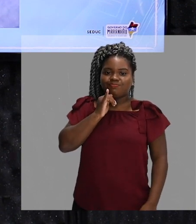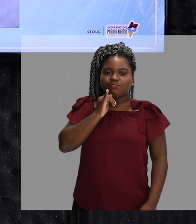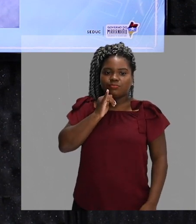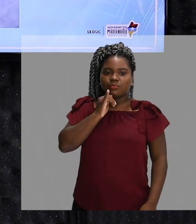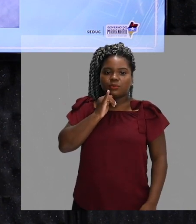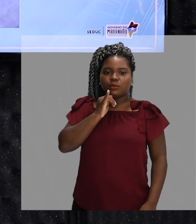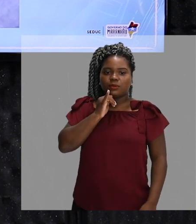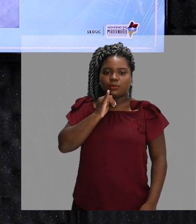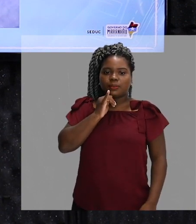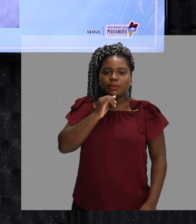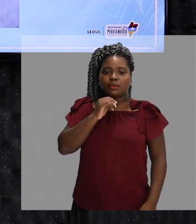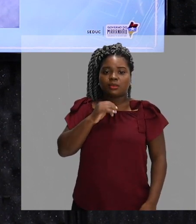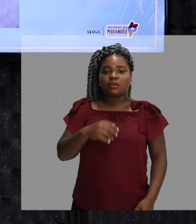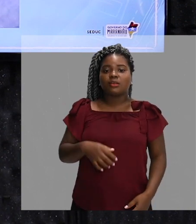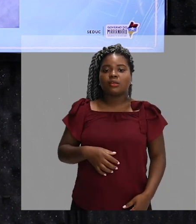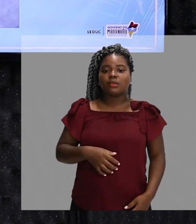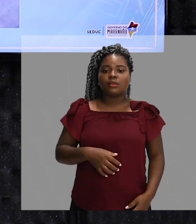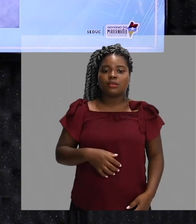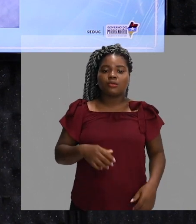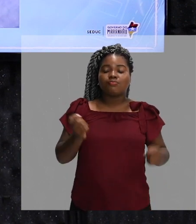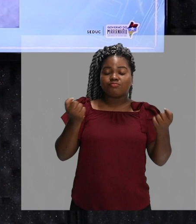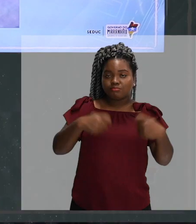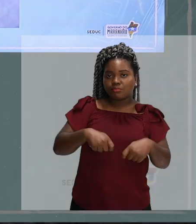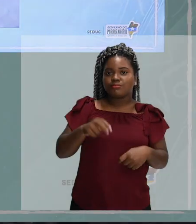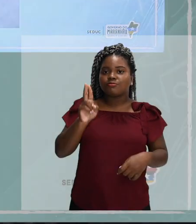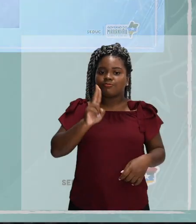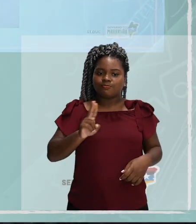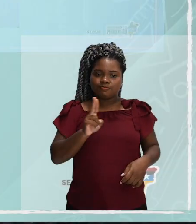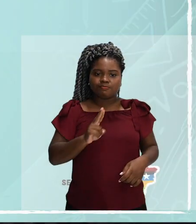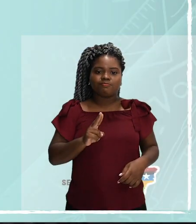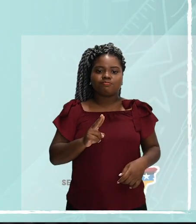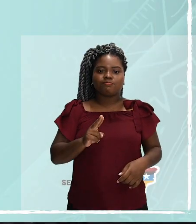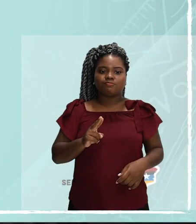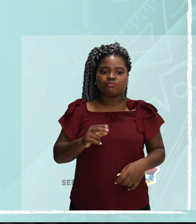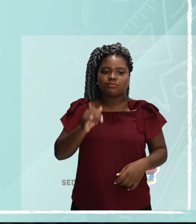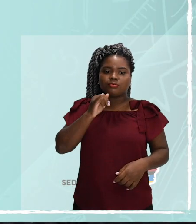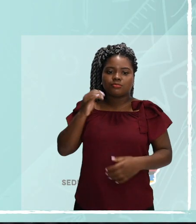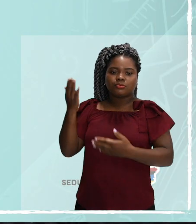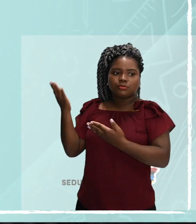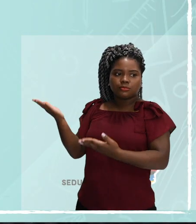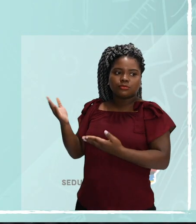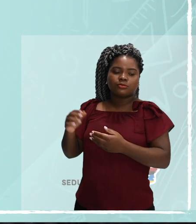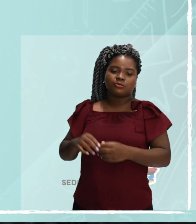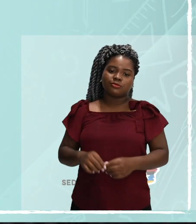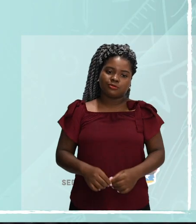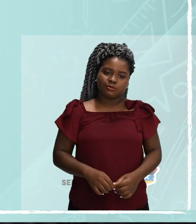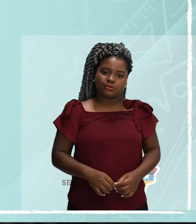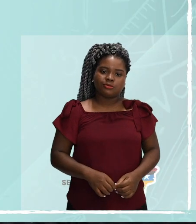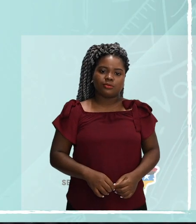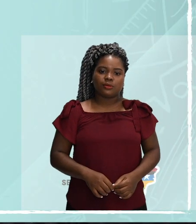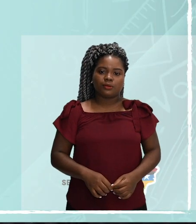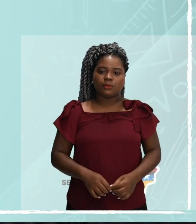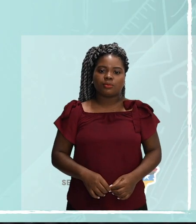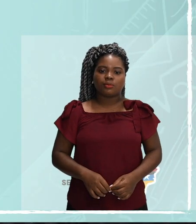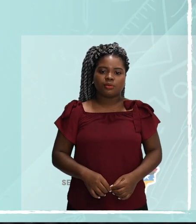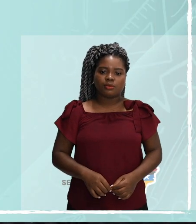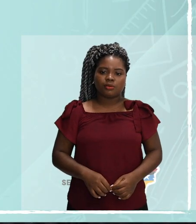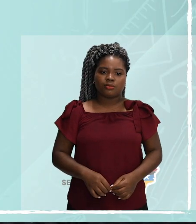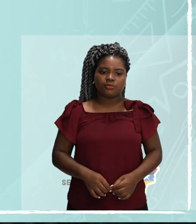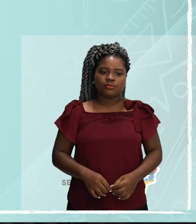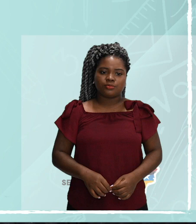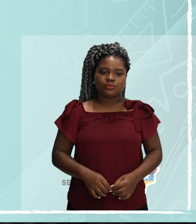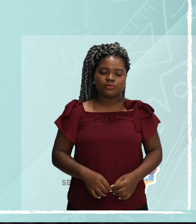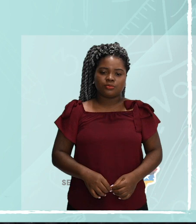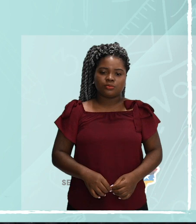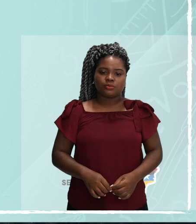em que o sensoriamento ele pode ser utilizado para registrar a sequência de eventos ao longo do tempo, para